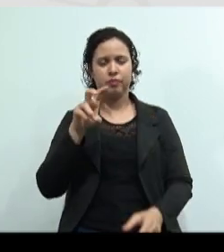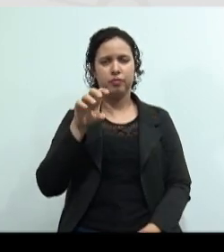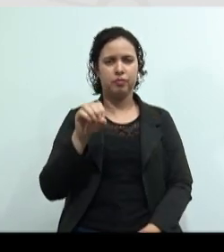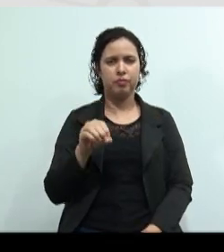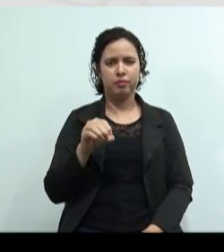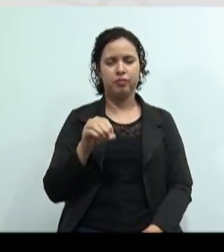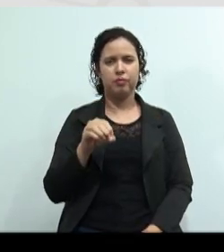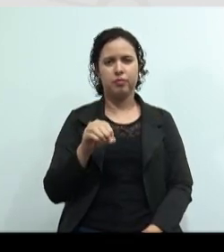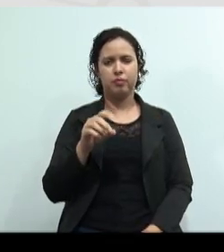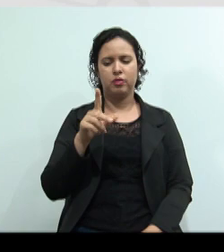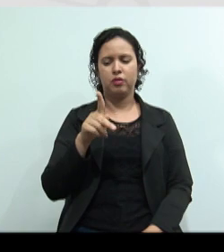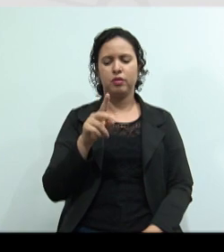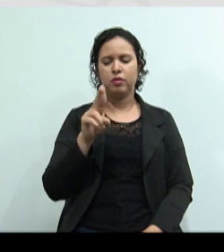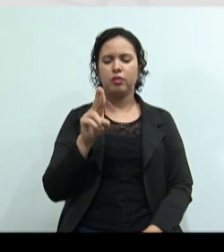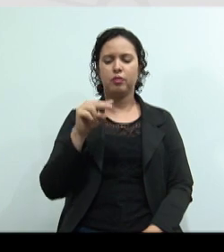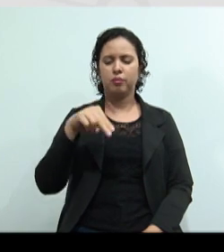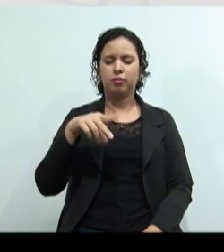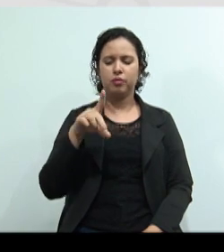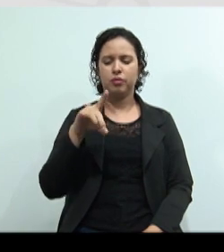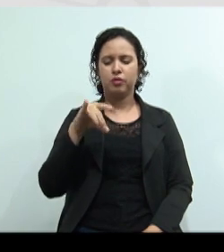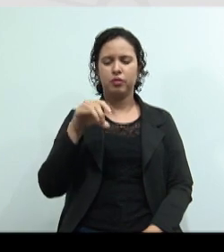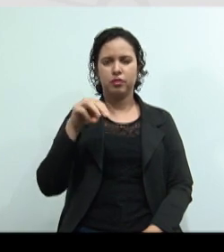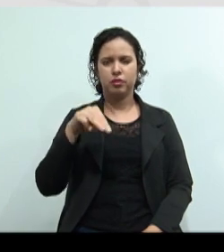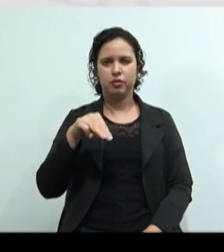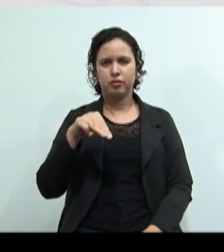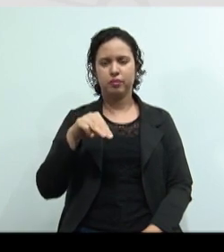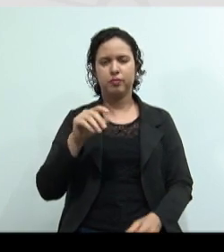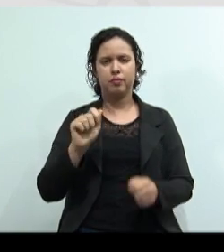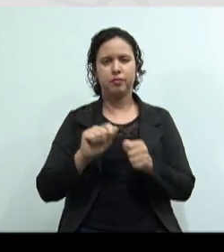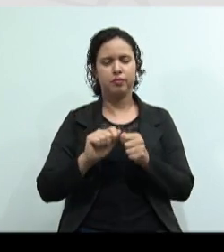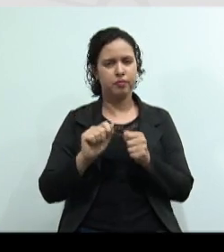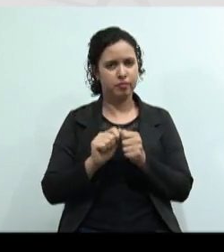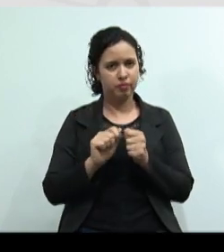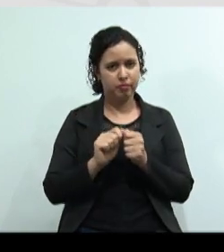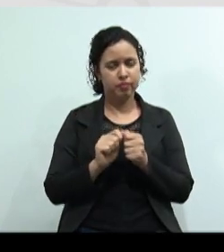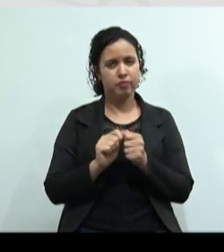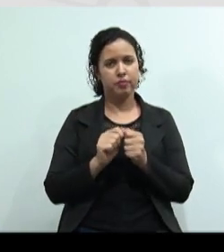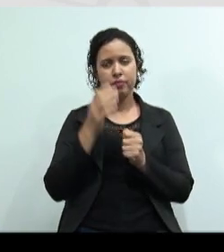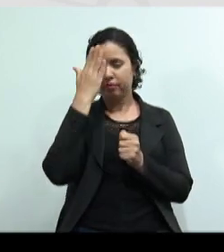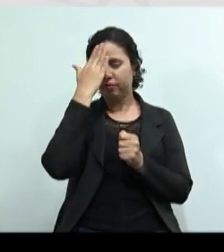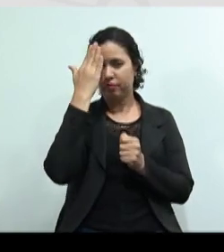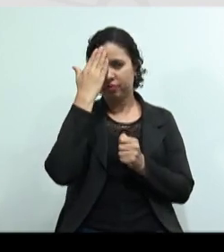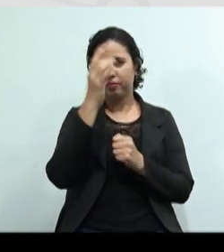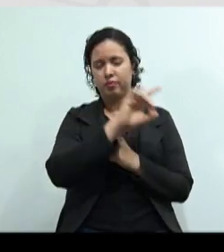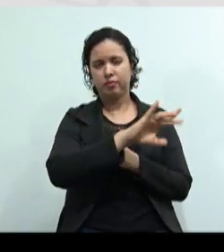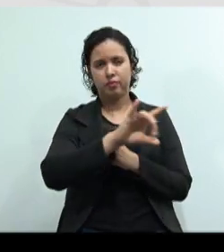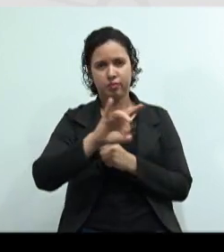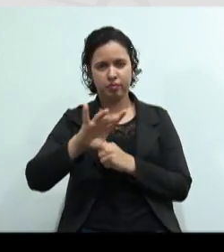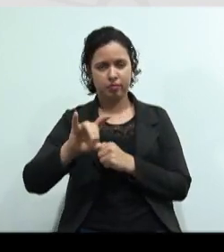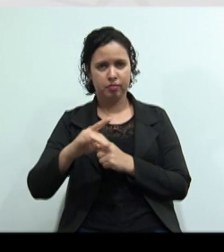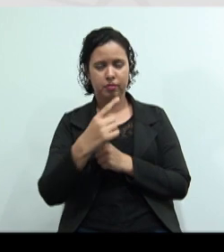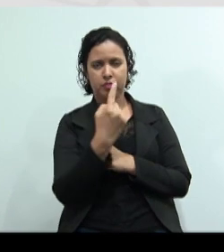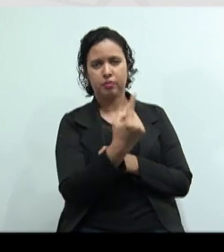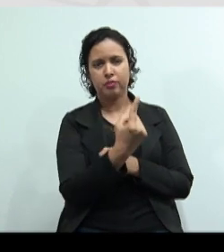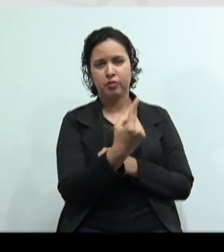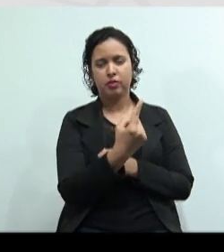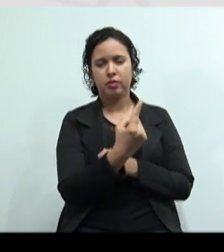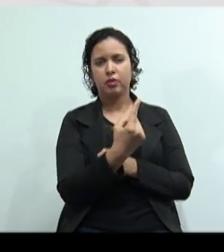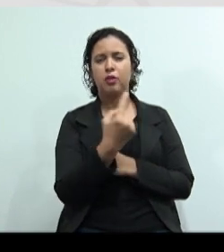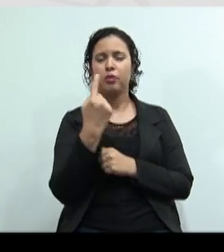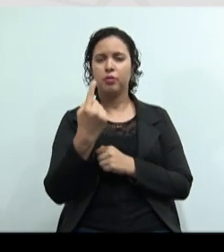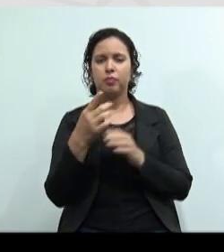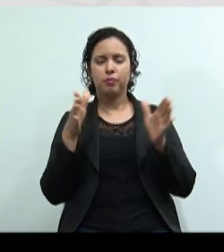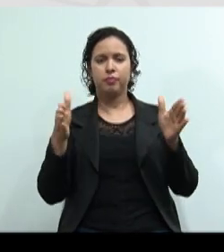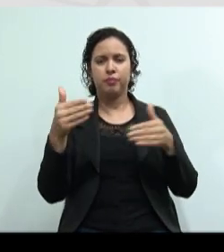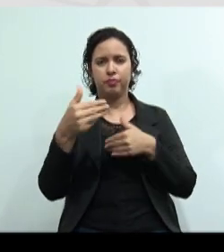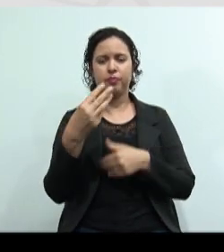condensado, sabendo que a receita para a produção do pudim gasta, para cada unidade produzida, 1 caixa de 300 ml.